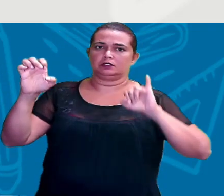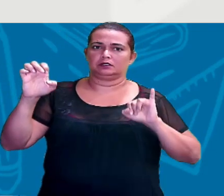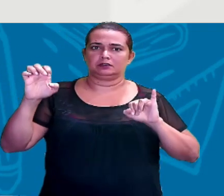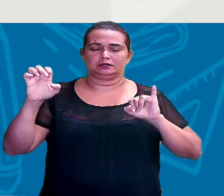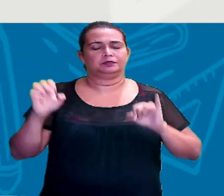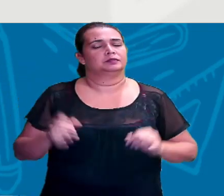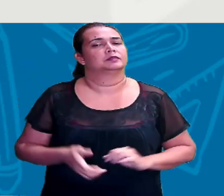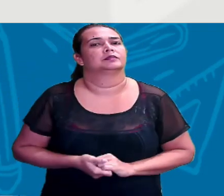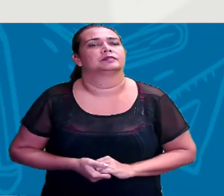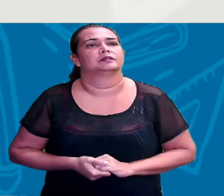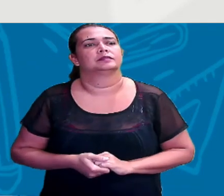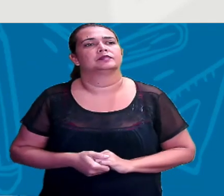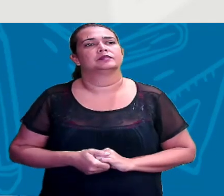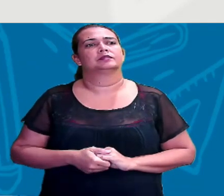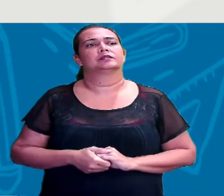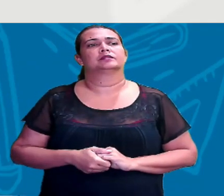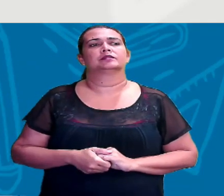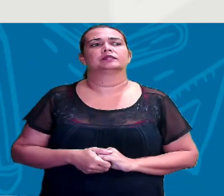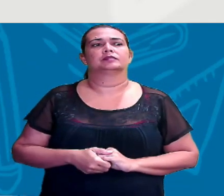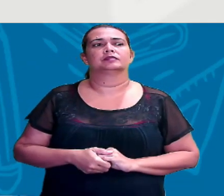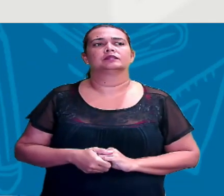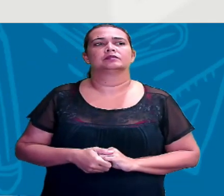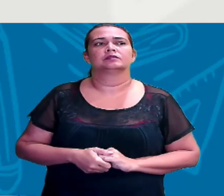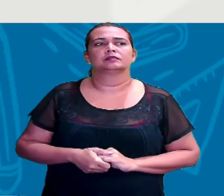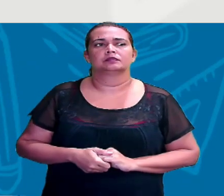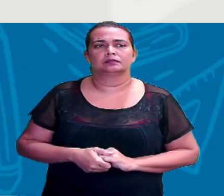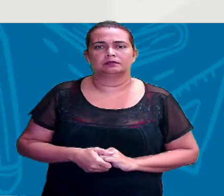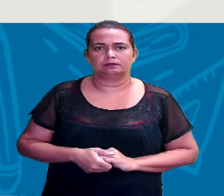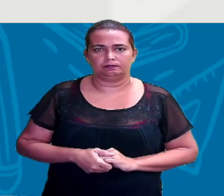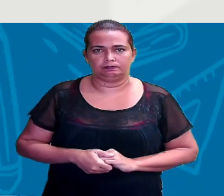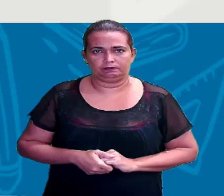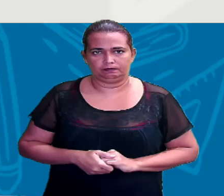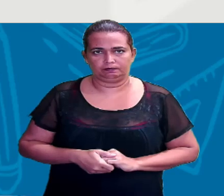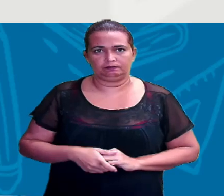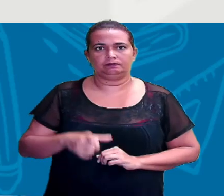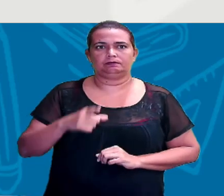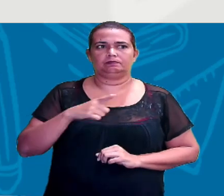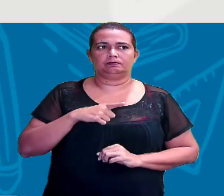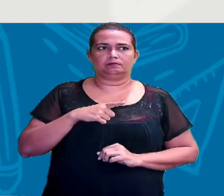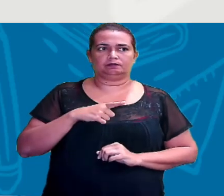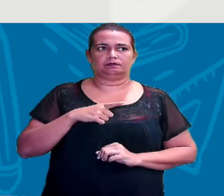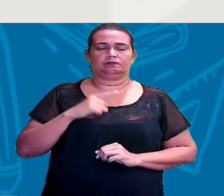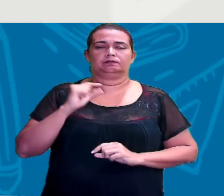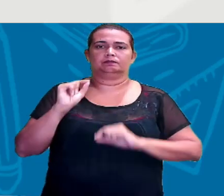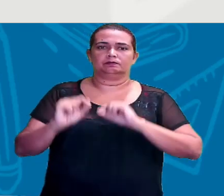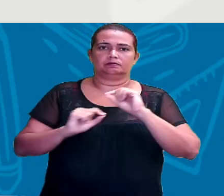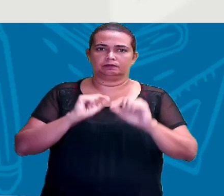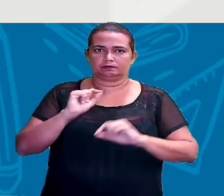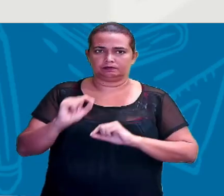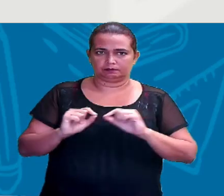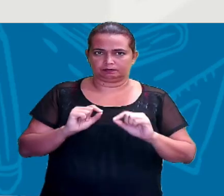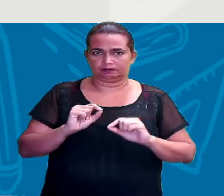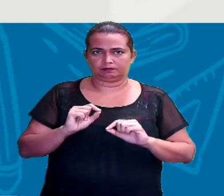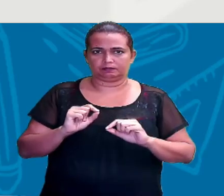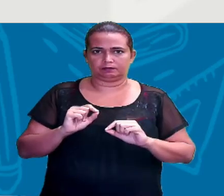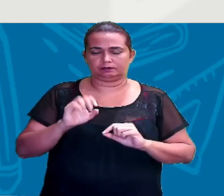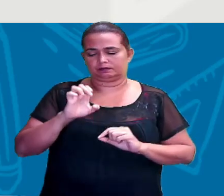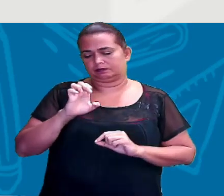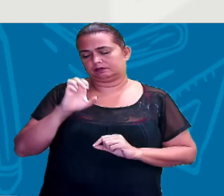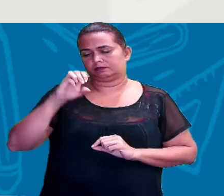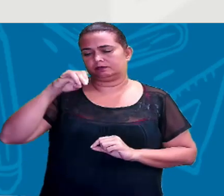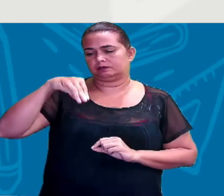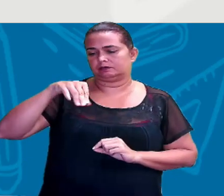E também precisamos frisar que existe uma diferença entre imigrantes e refugiados. Vamos ver o que diz o slide,